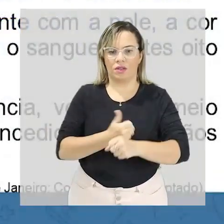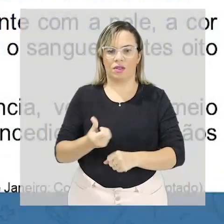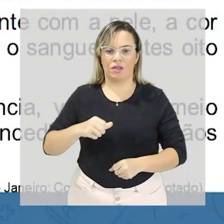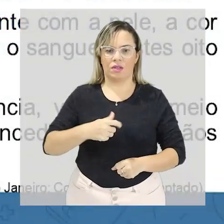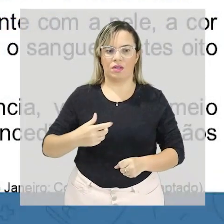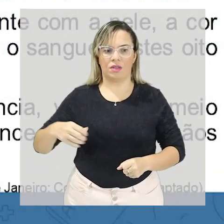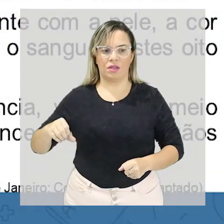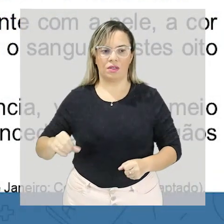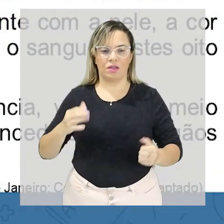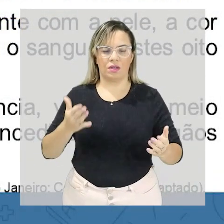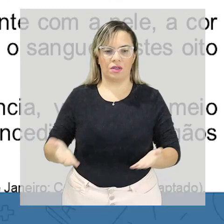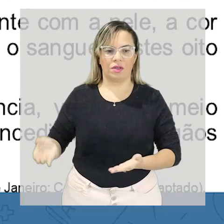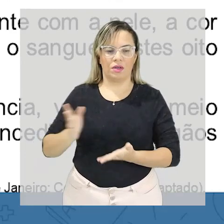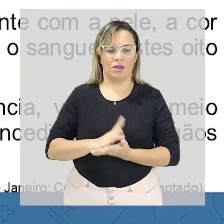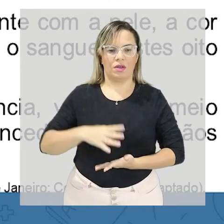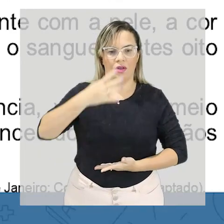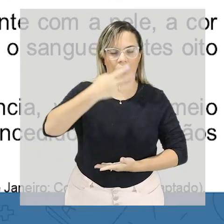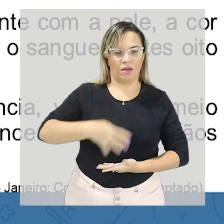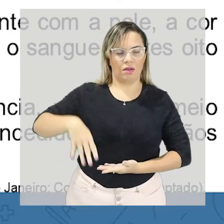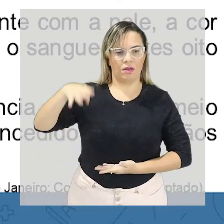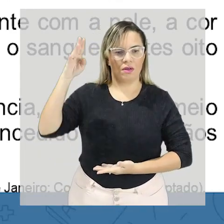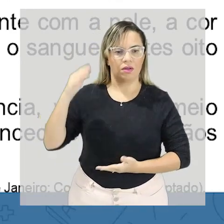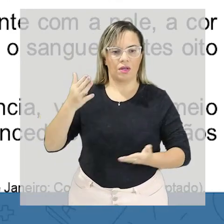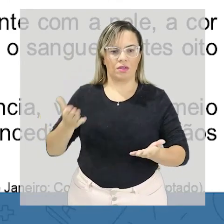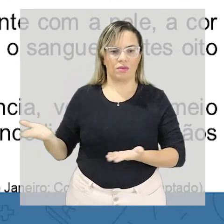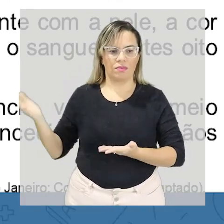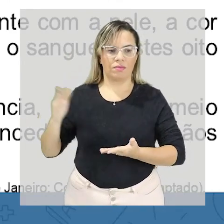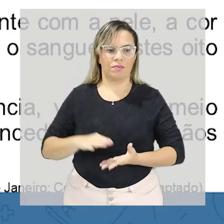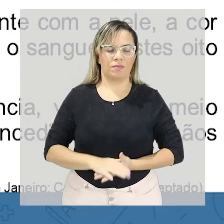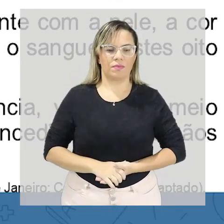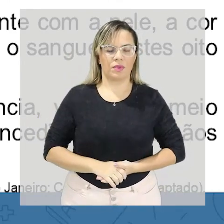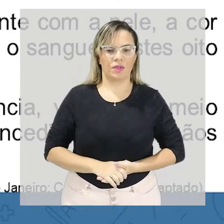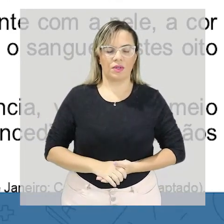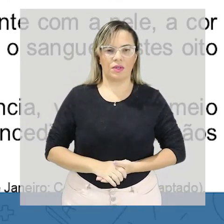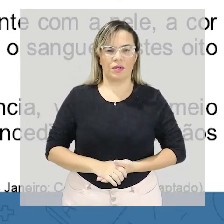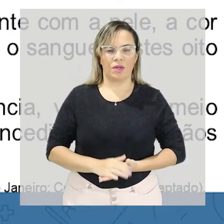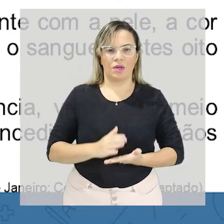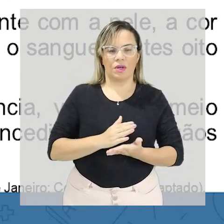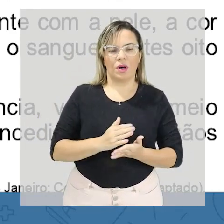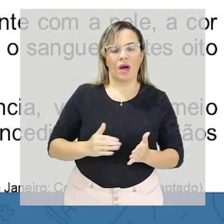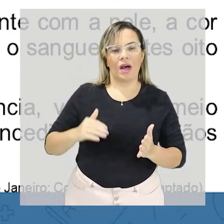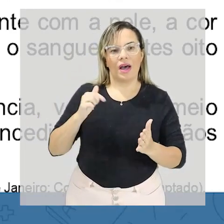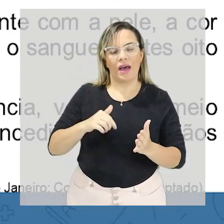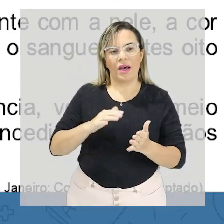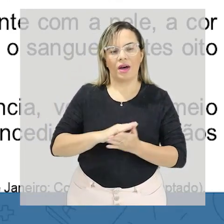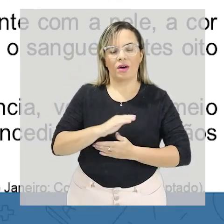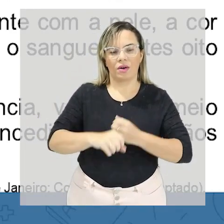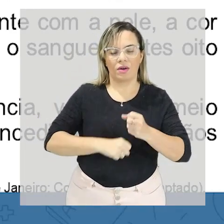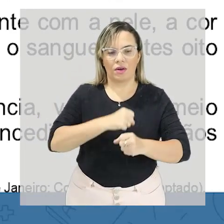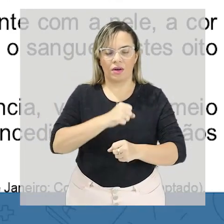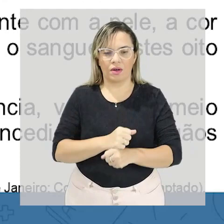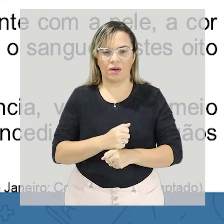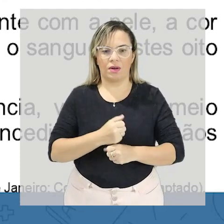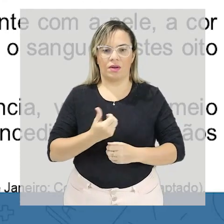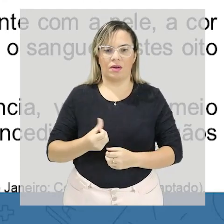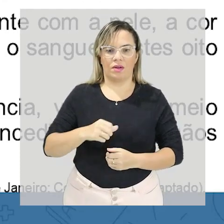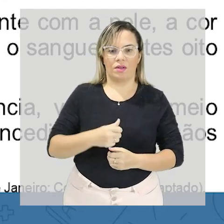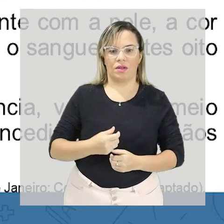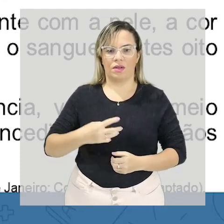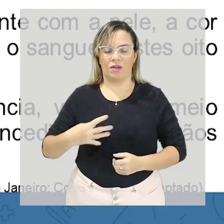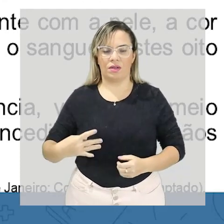Ernesto Geisel. Geisel é a partir de 74, é pós-milagre, é pós-ano de